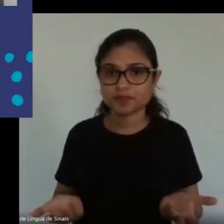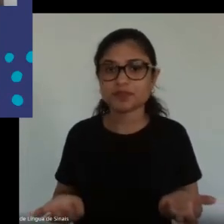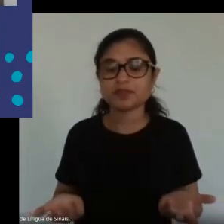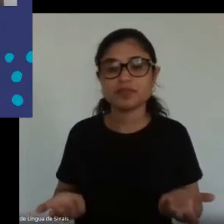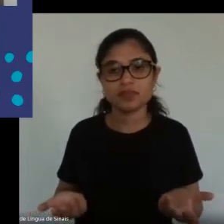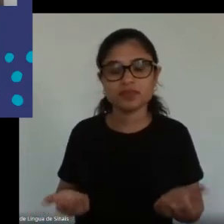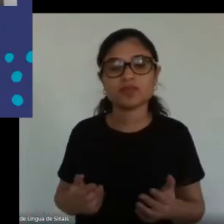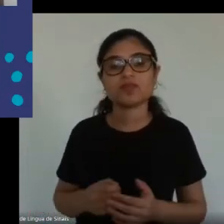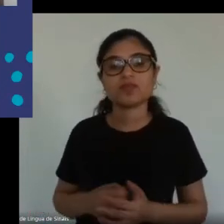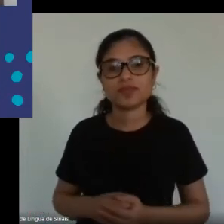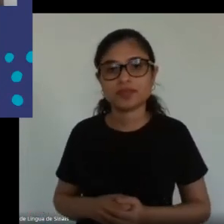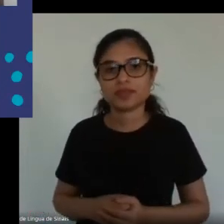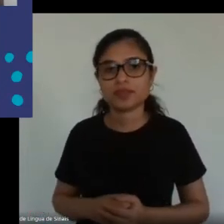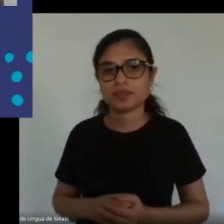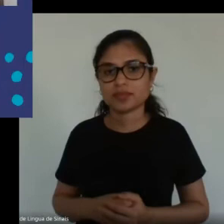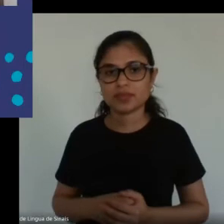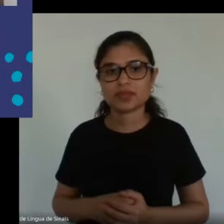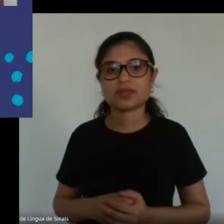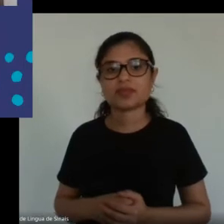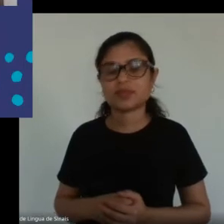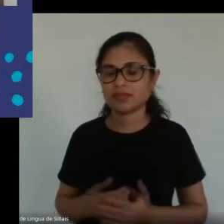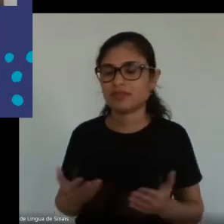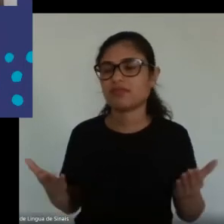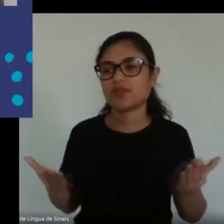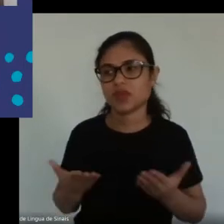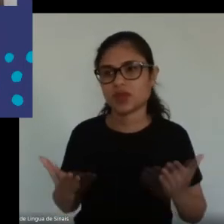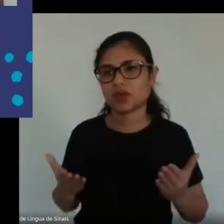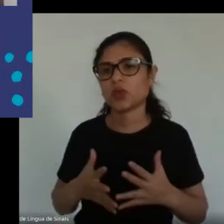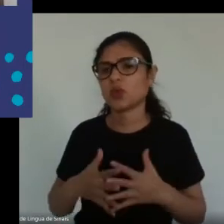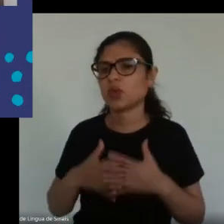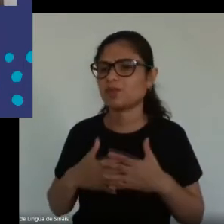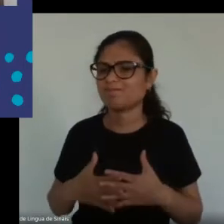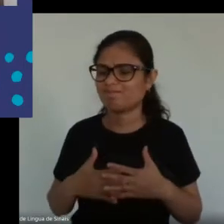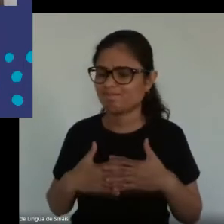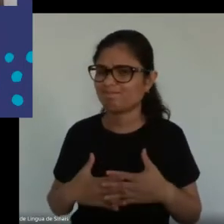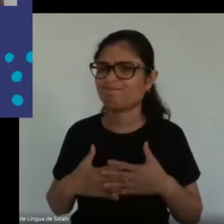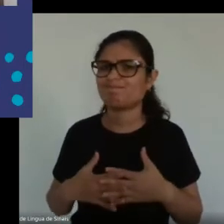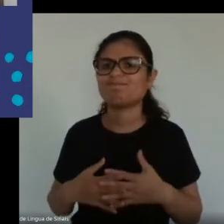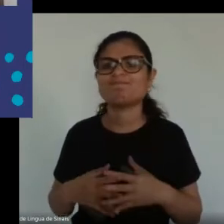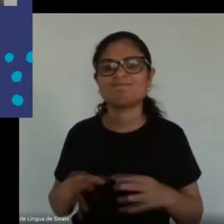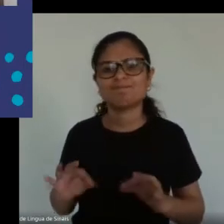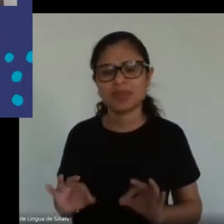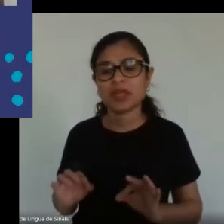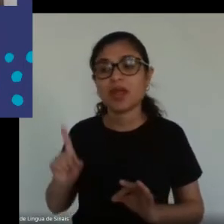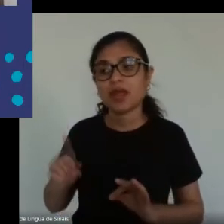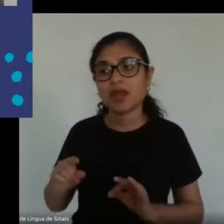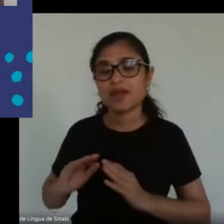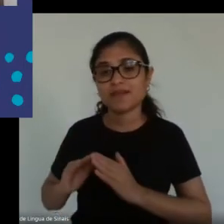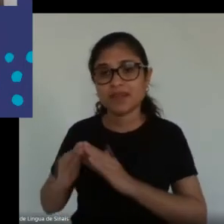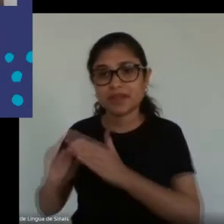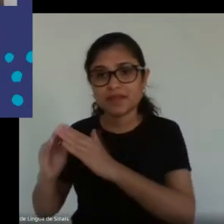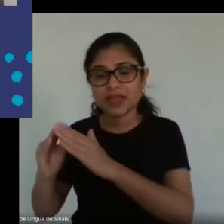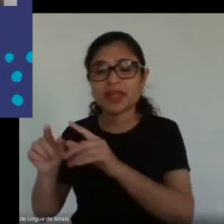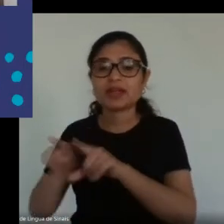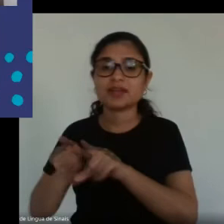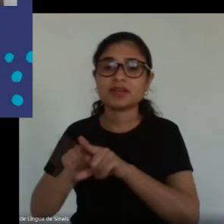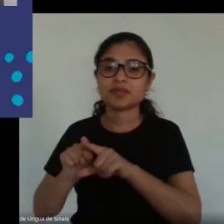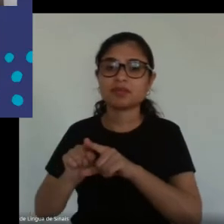o que está sendo complicado mesmo é nas favelas e nos bairros